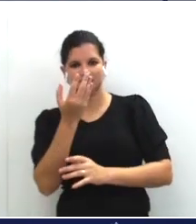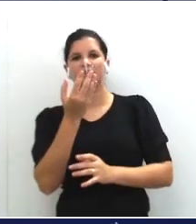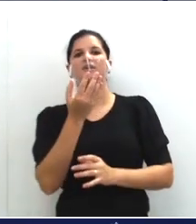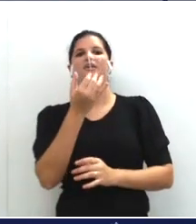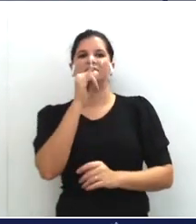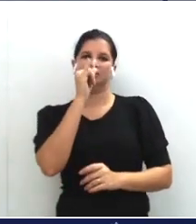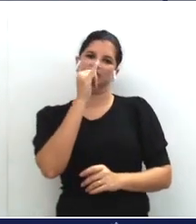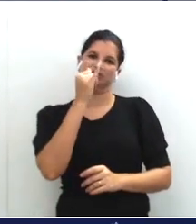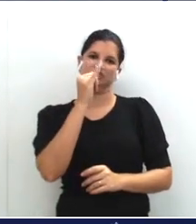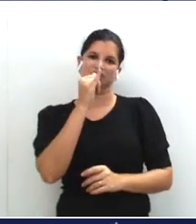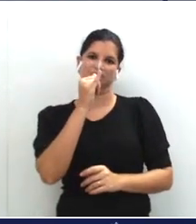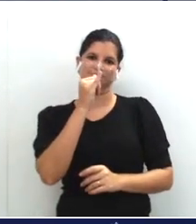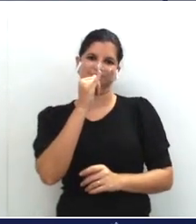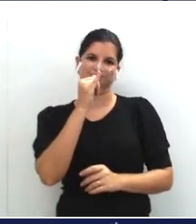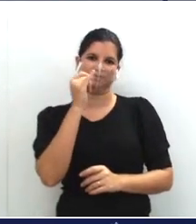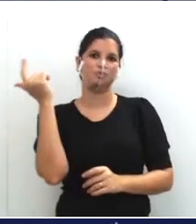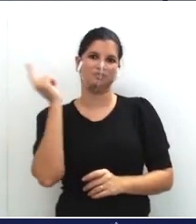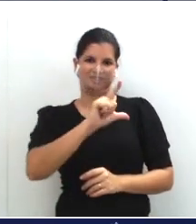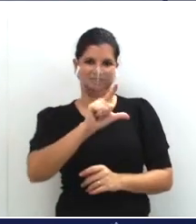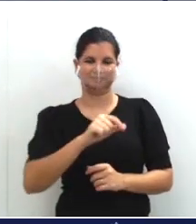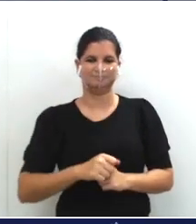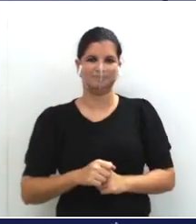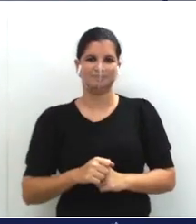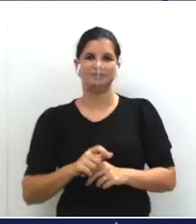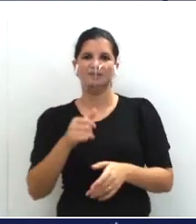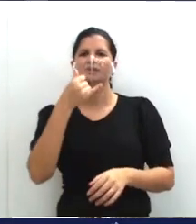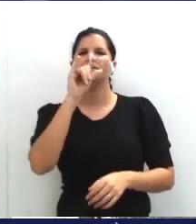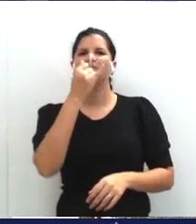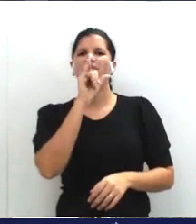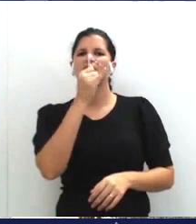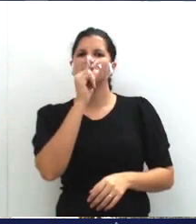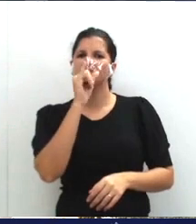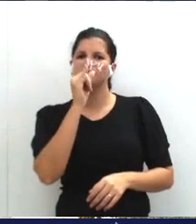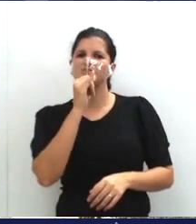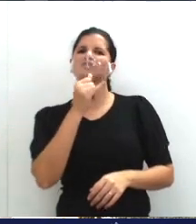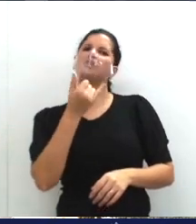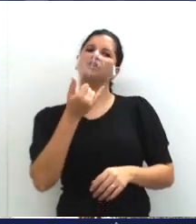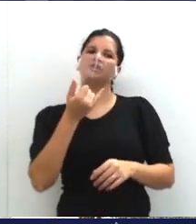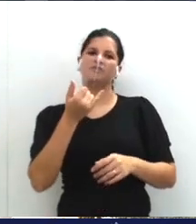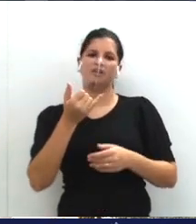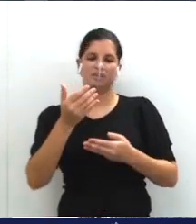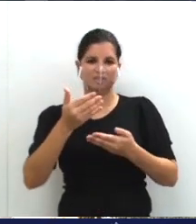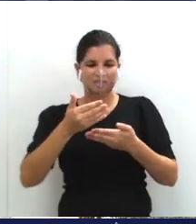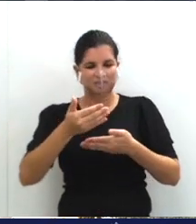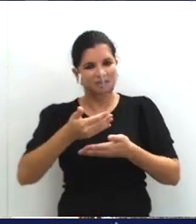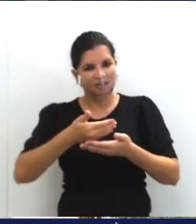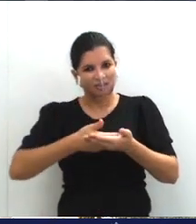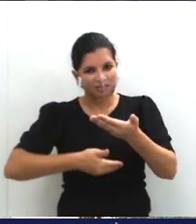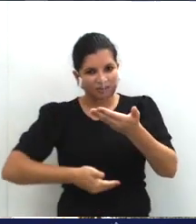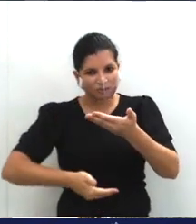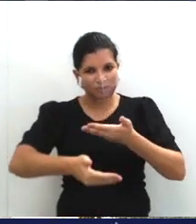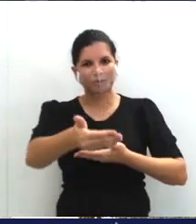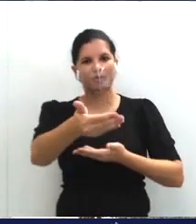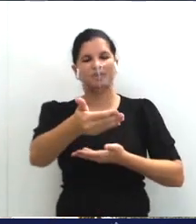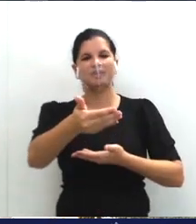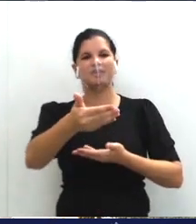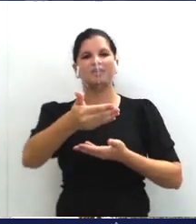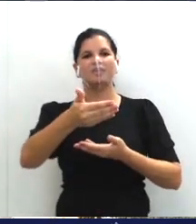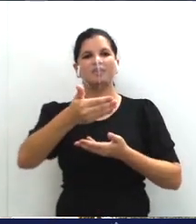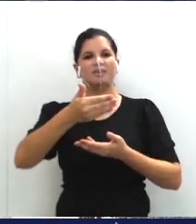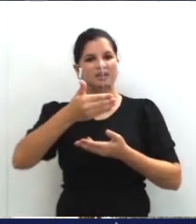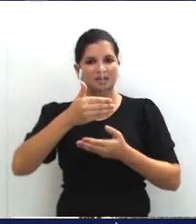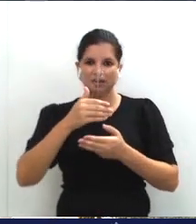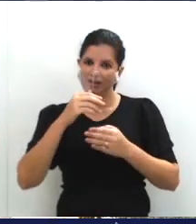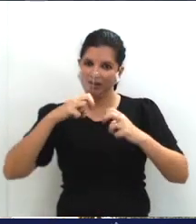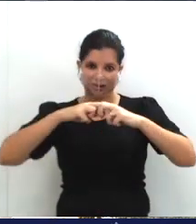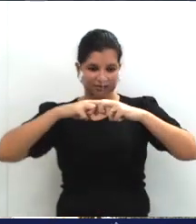vai produzir a energia elétrica. Ou seja, essa energia ela vai ser transportada por